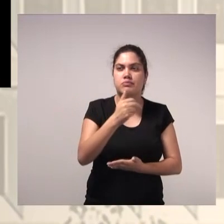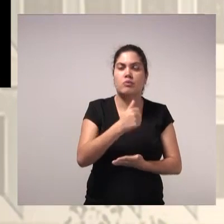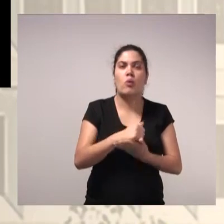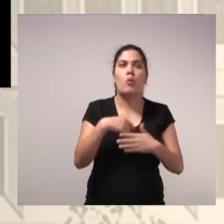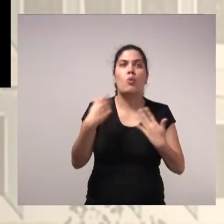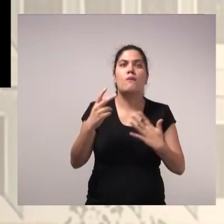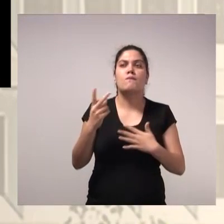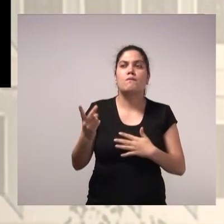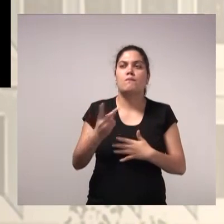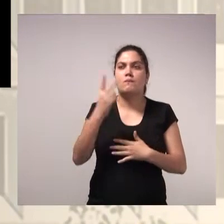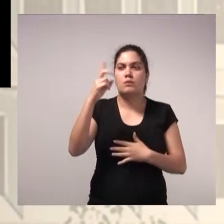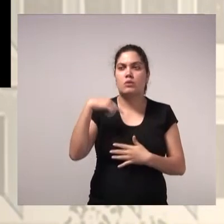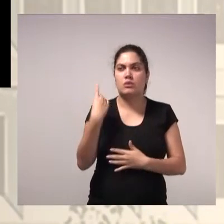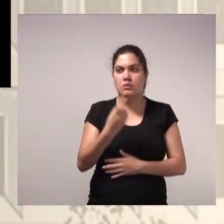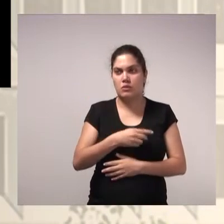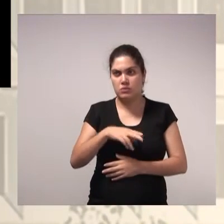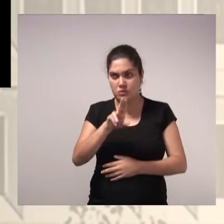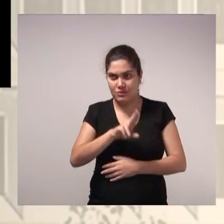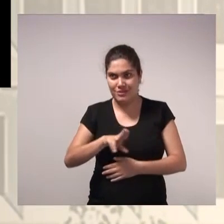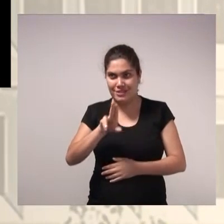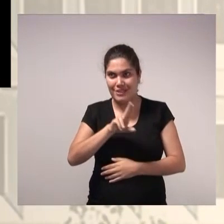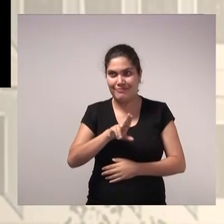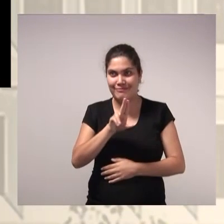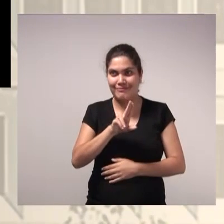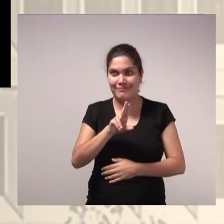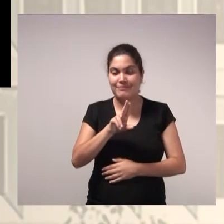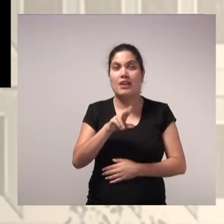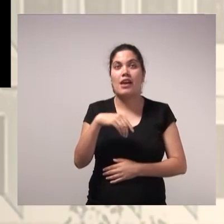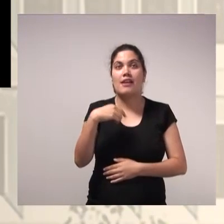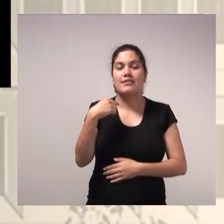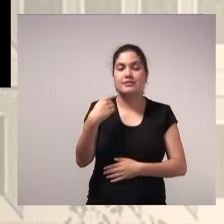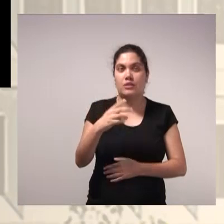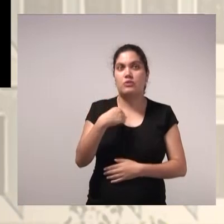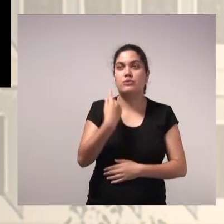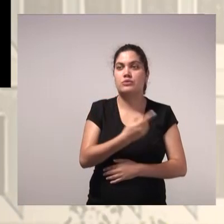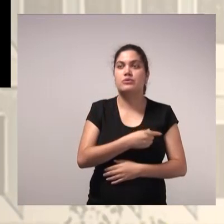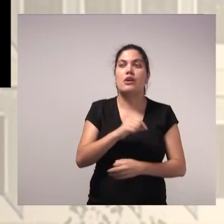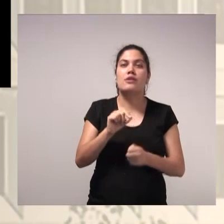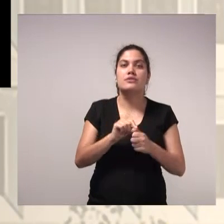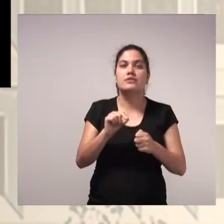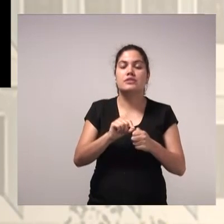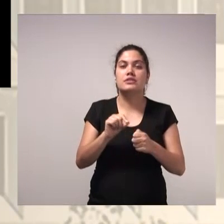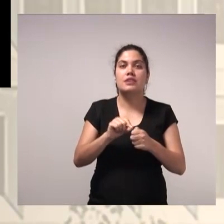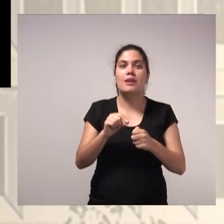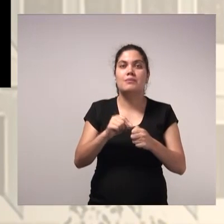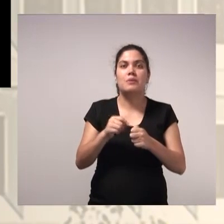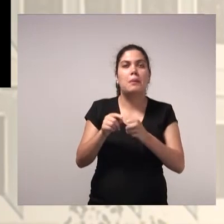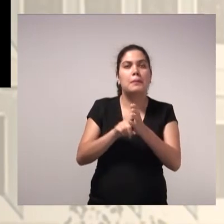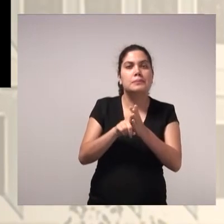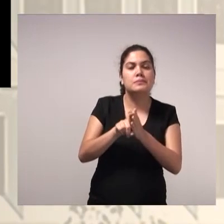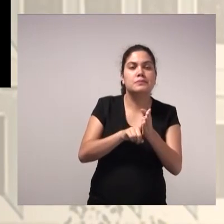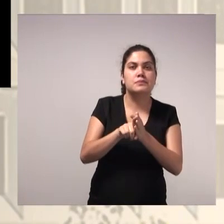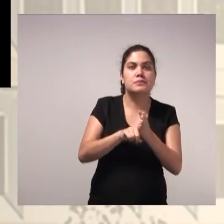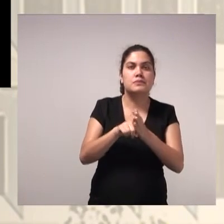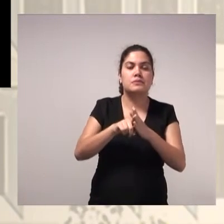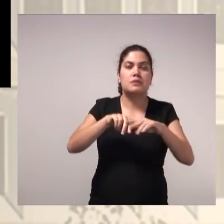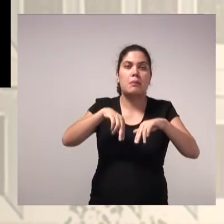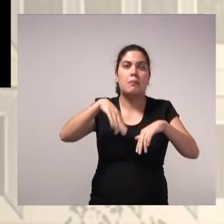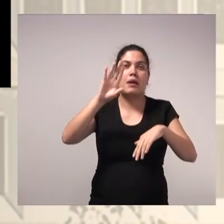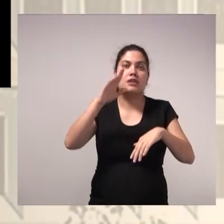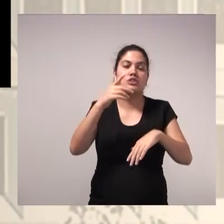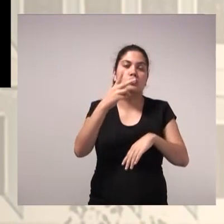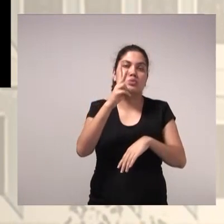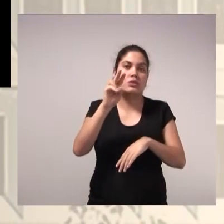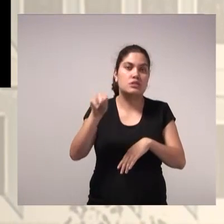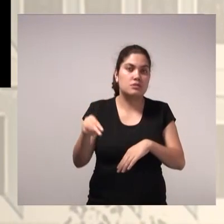nós iríamos usar nesse plano. E aí, então, fizemos um levantamento das mais de 2.000